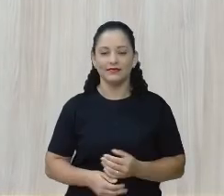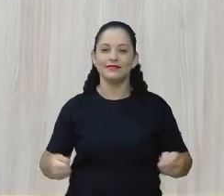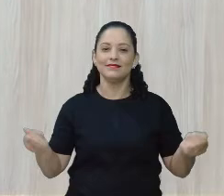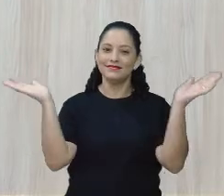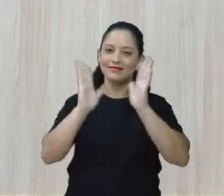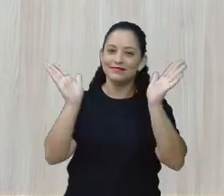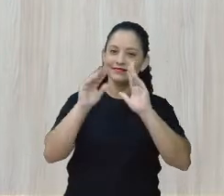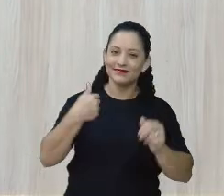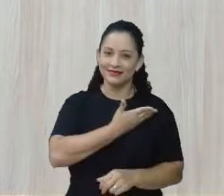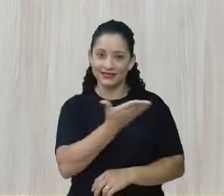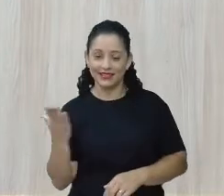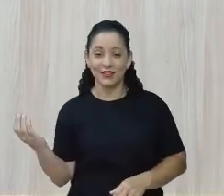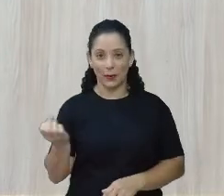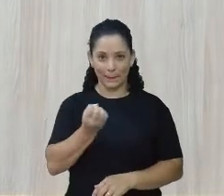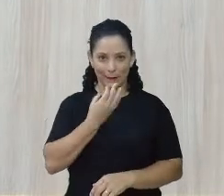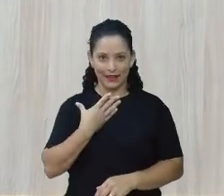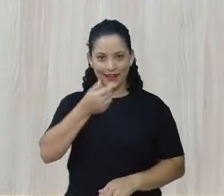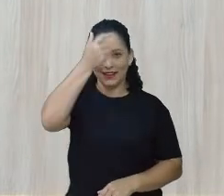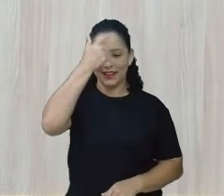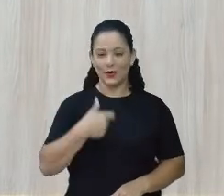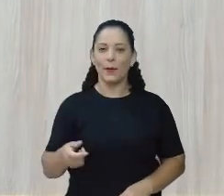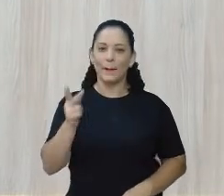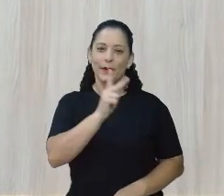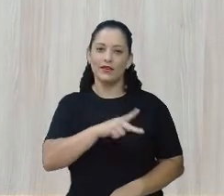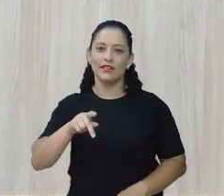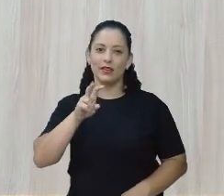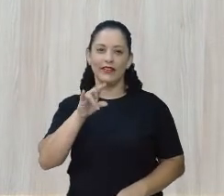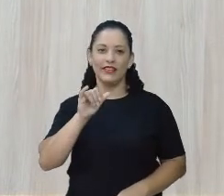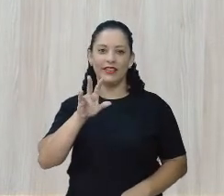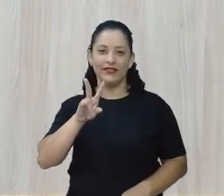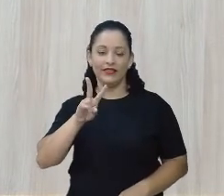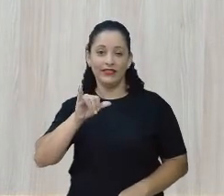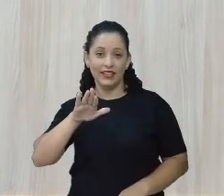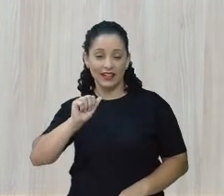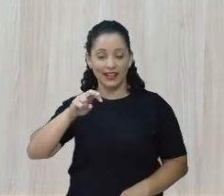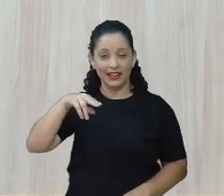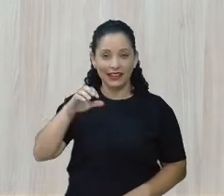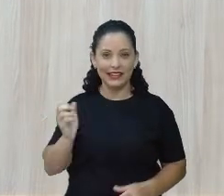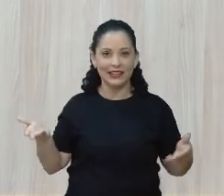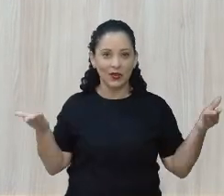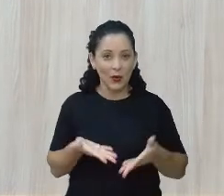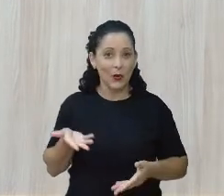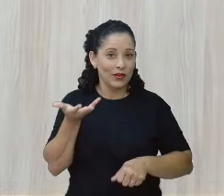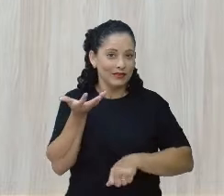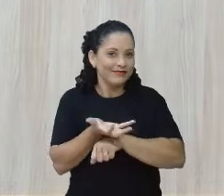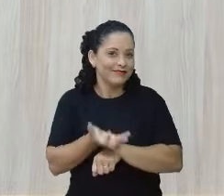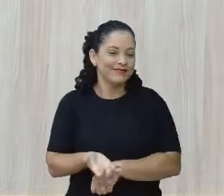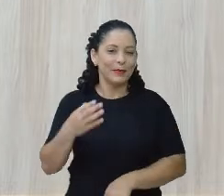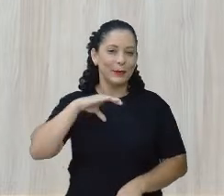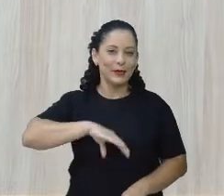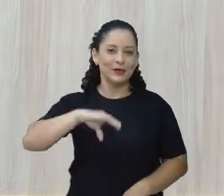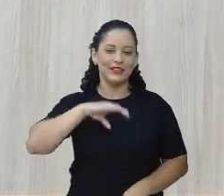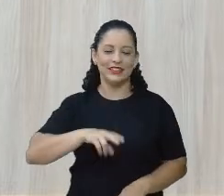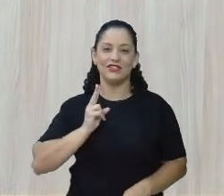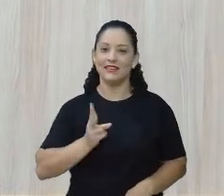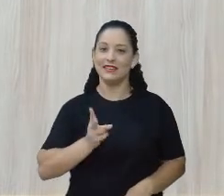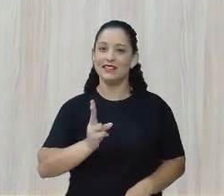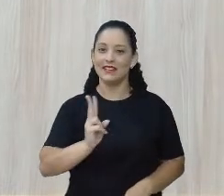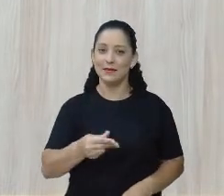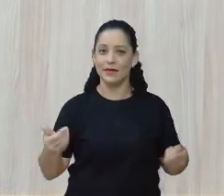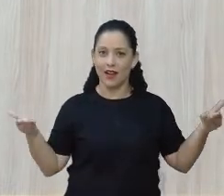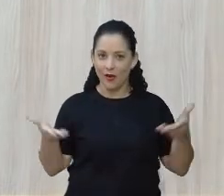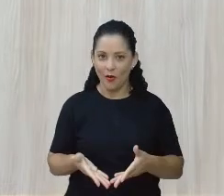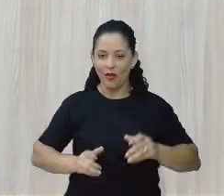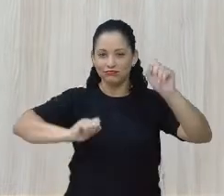Oi, gente, tudo bem com vocês? Eu sou Viviane Santos e hoje eu serei a sua professora de língua portuguesa, como sempre, tá certo? Nós estamos